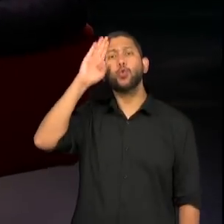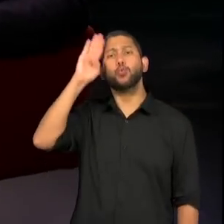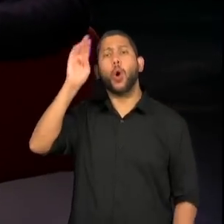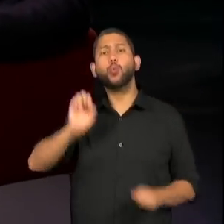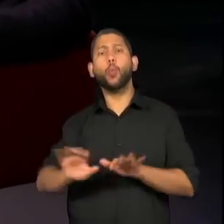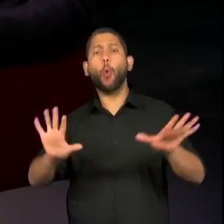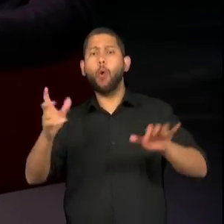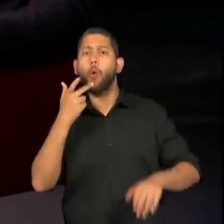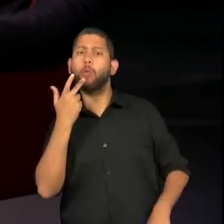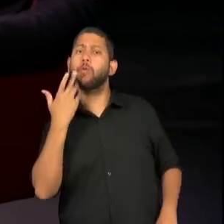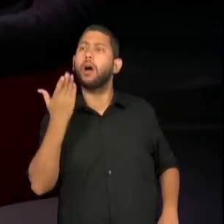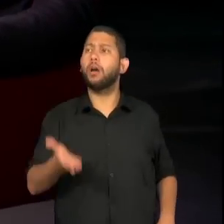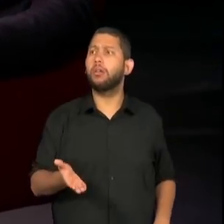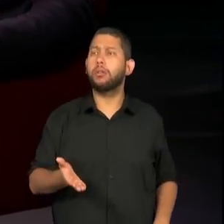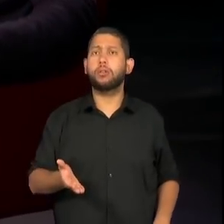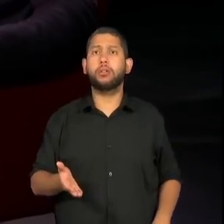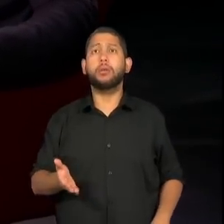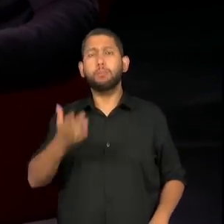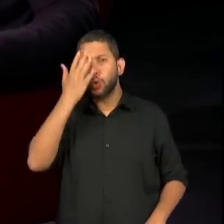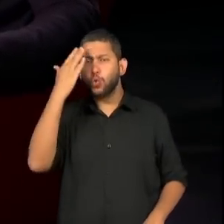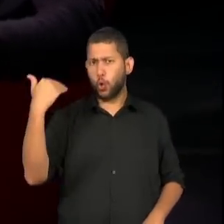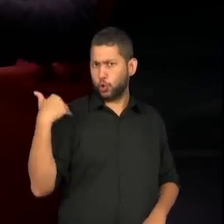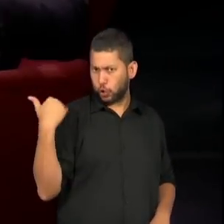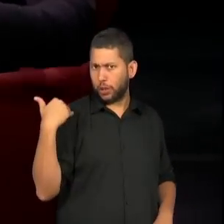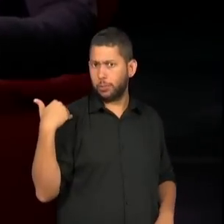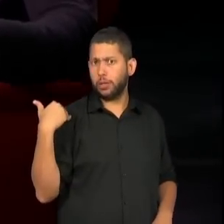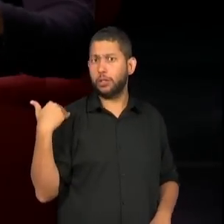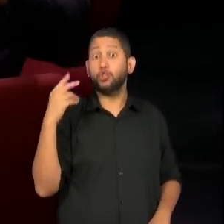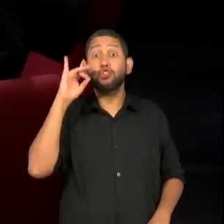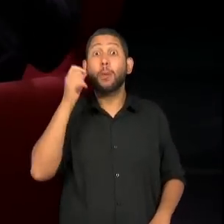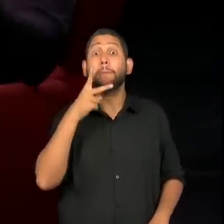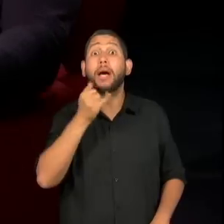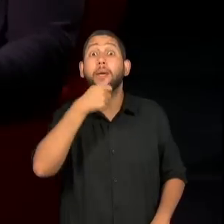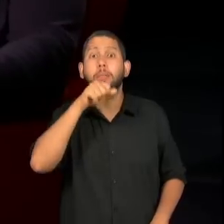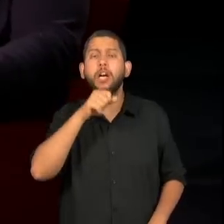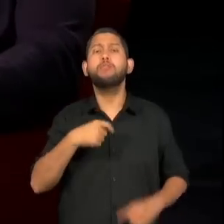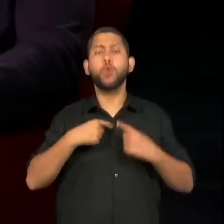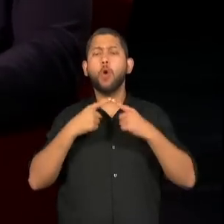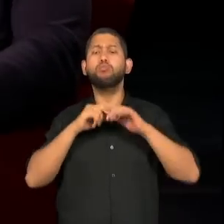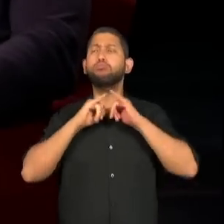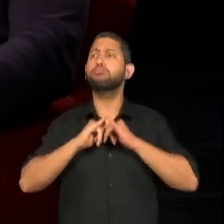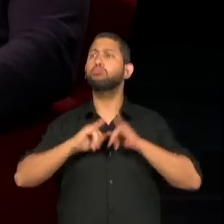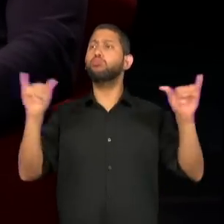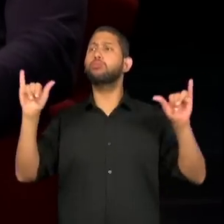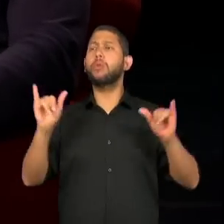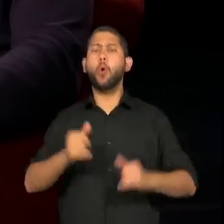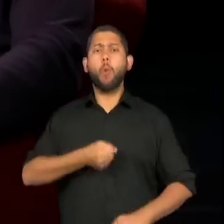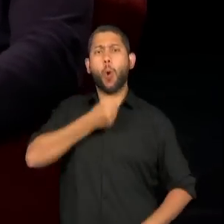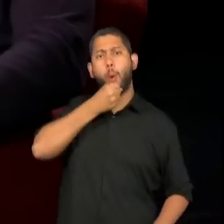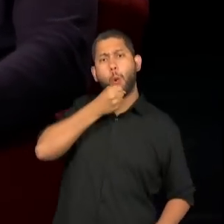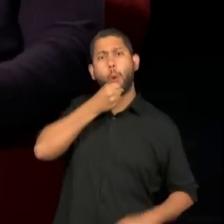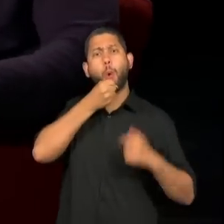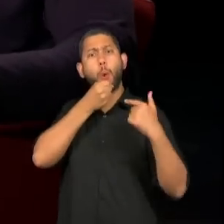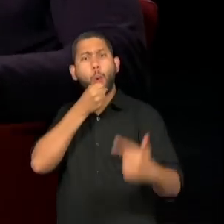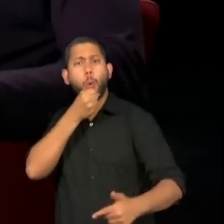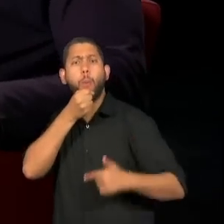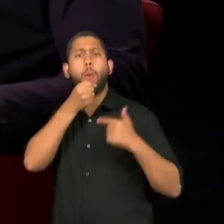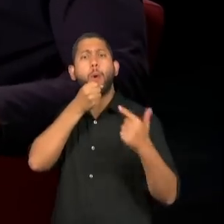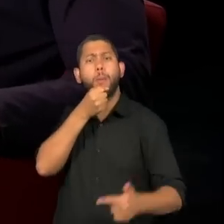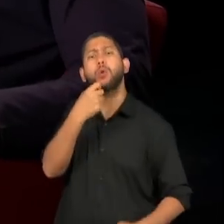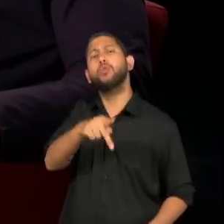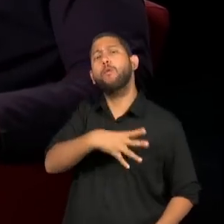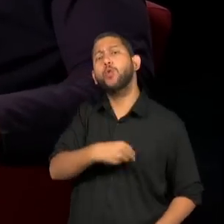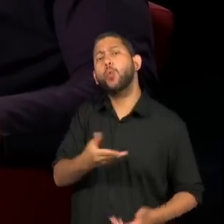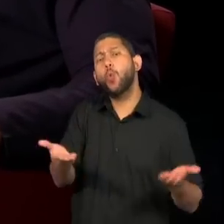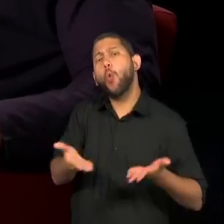isso. Às vezes, nego me chamava para fazer show no Dia dos Pais. Eu aproveitava essa oportunidade. Você que está abraçando teu filho, não é só hoje não, hein?